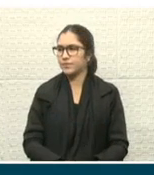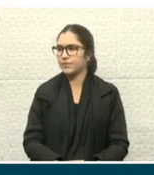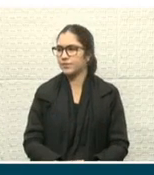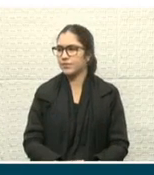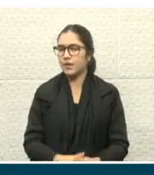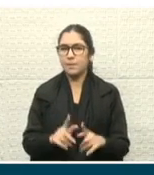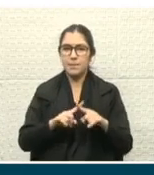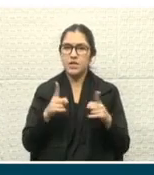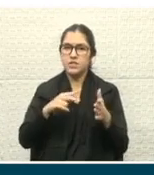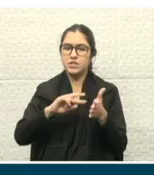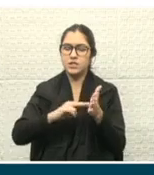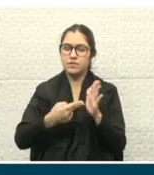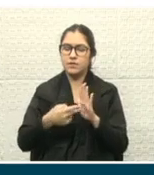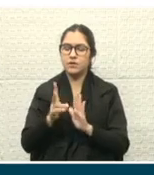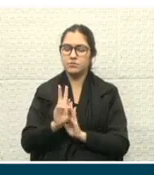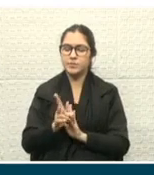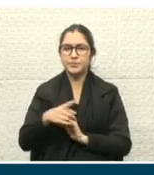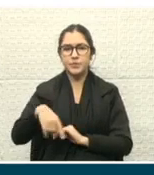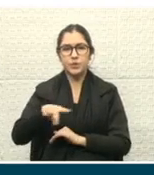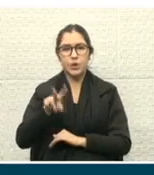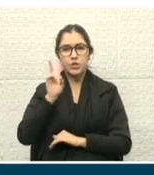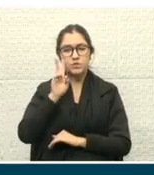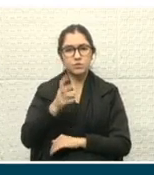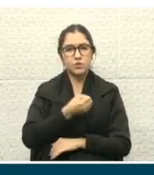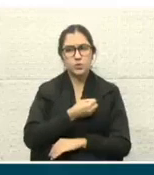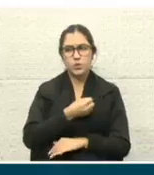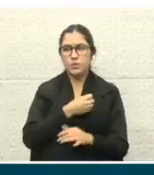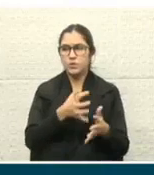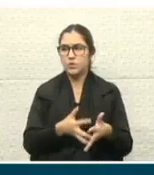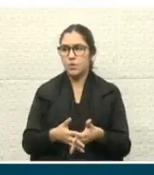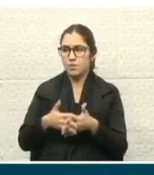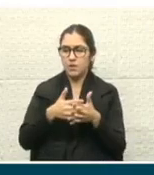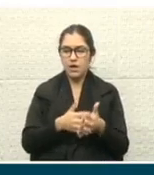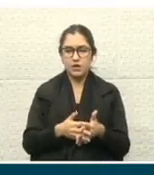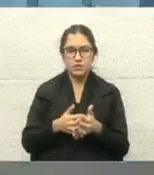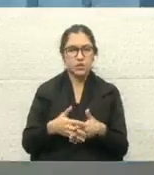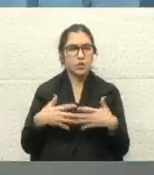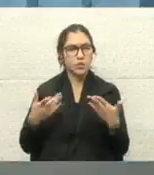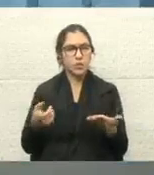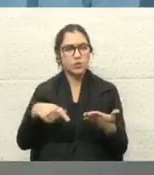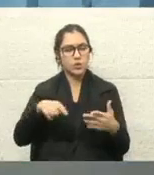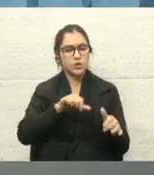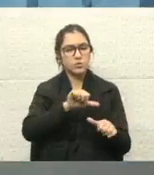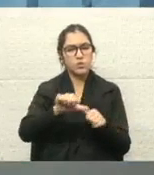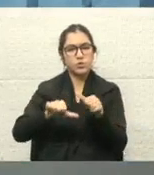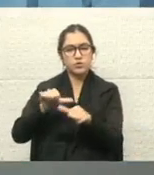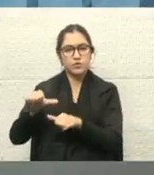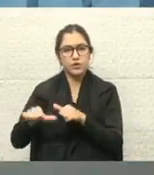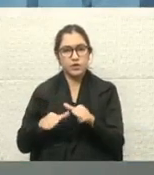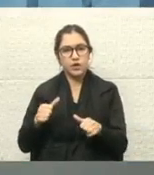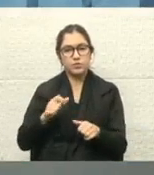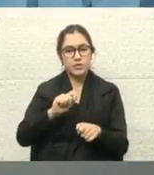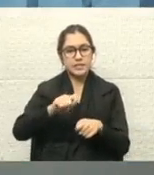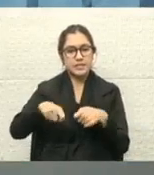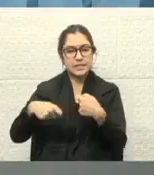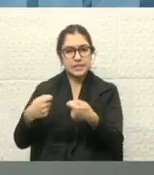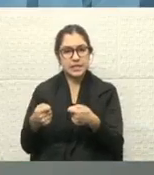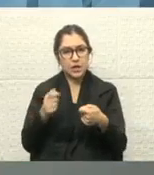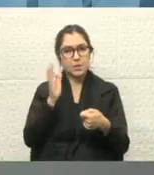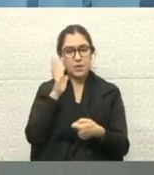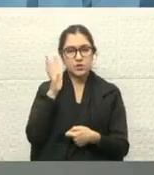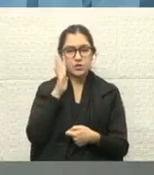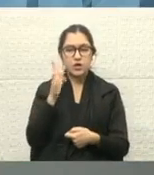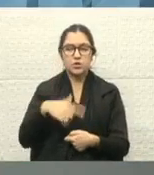notações. Então, nós vimos os números complexos e quando nós modificamos o sinal da parte